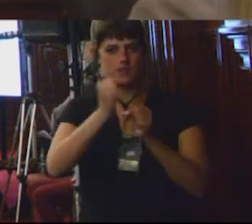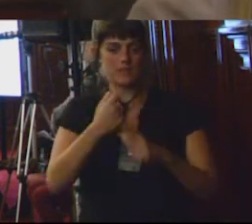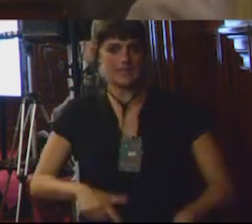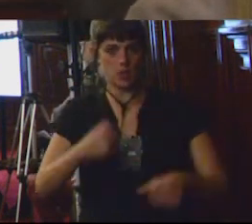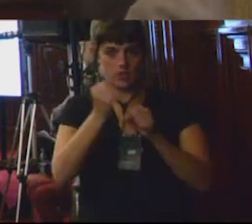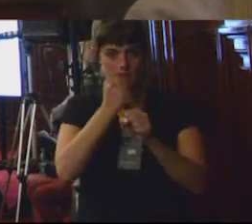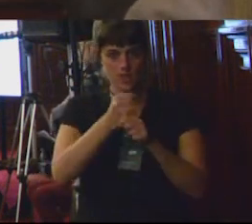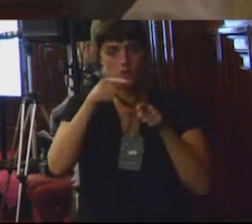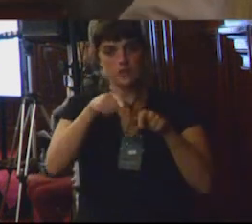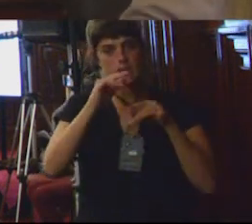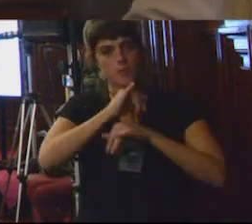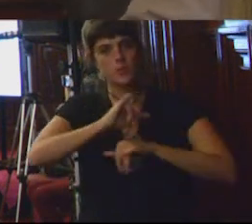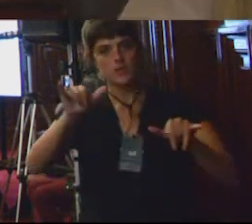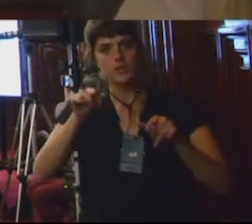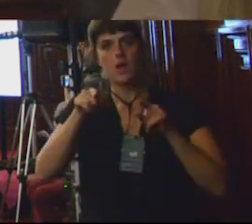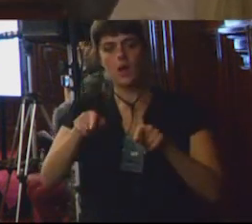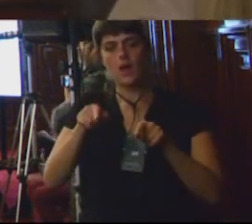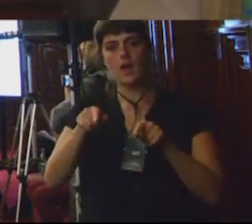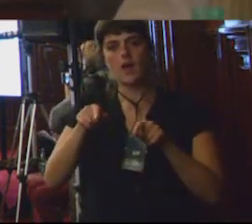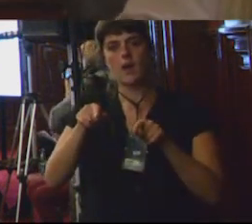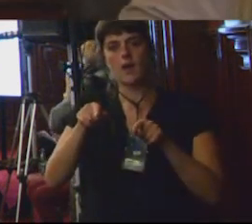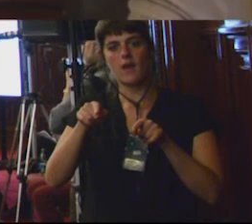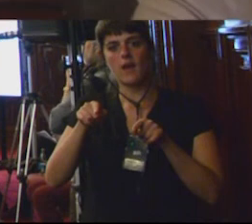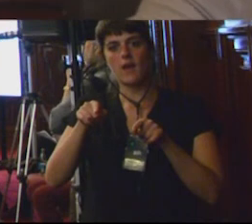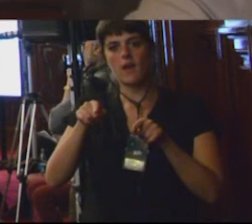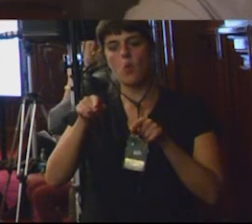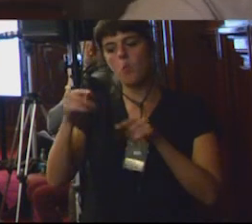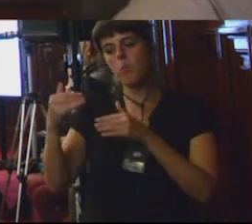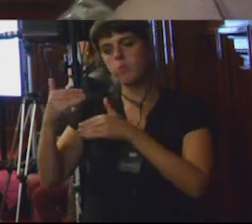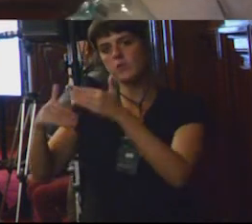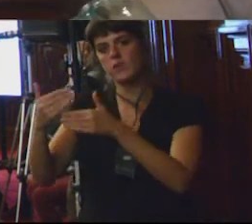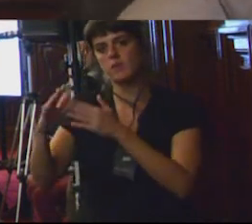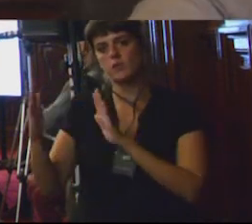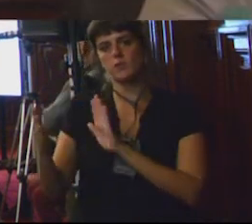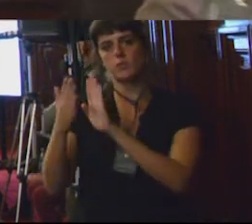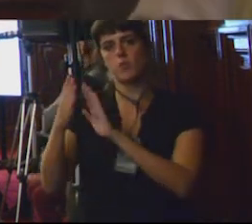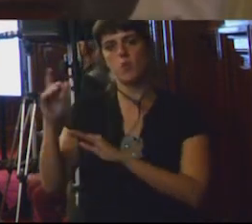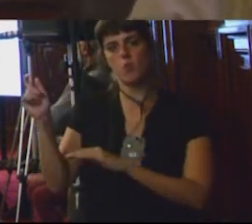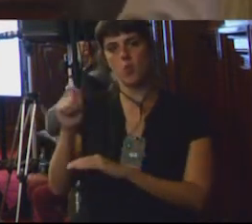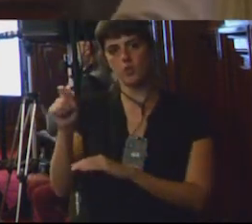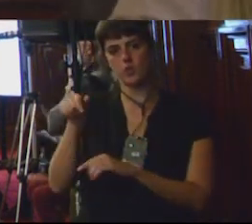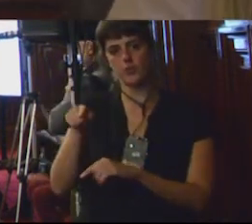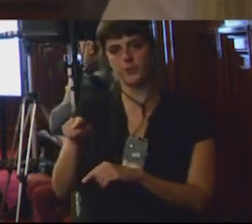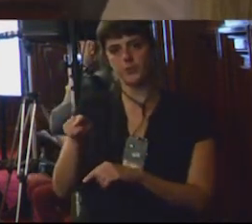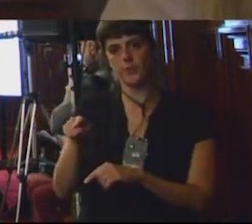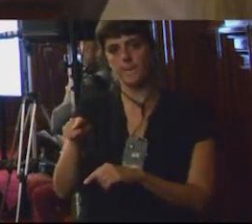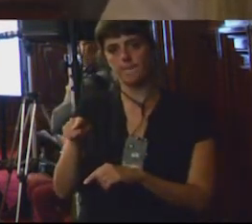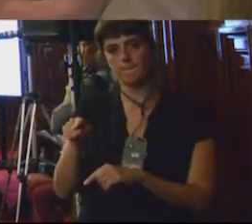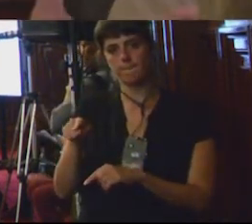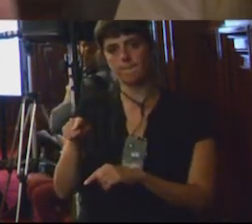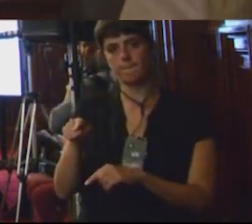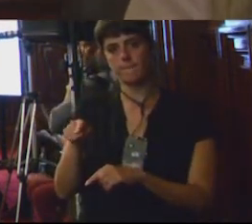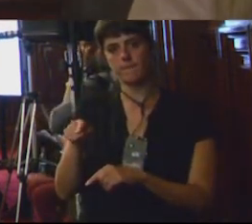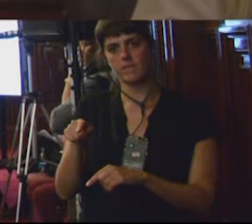um procedimento perante o nosso Conselho Nacional do Ministério Público e durante esse procedimento, estávamos interferindo indevidamente